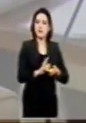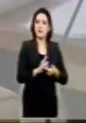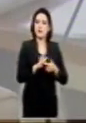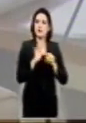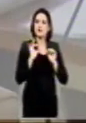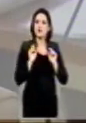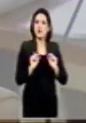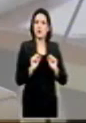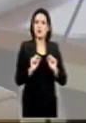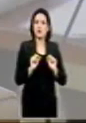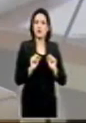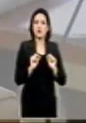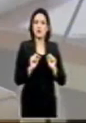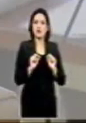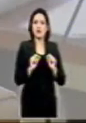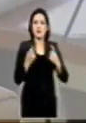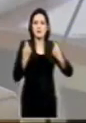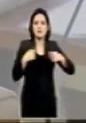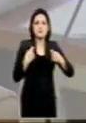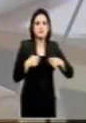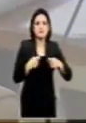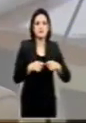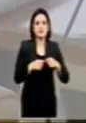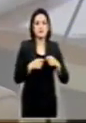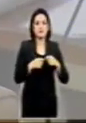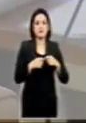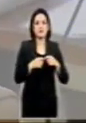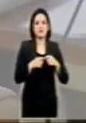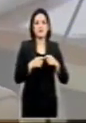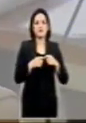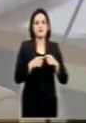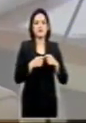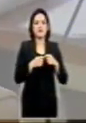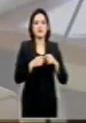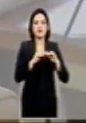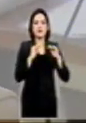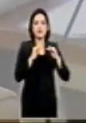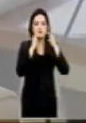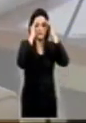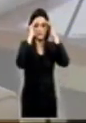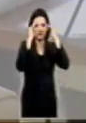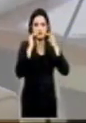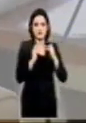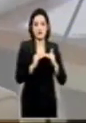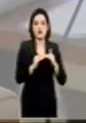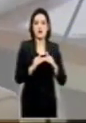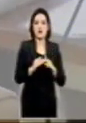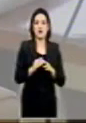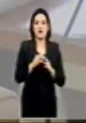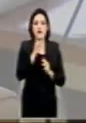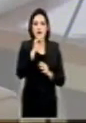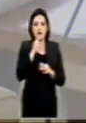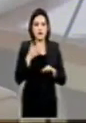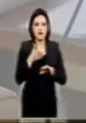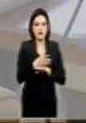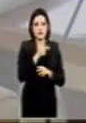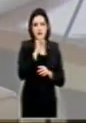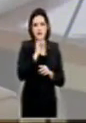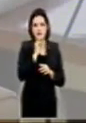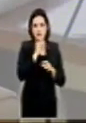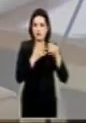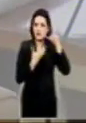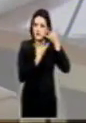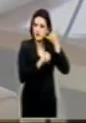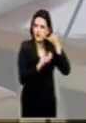pela submissão de diligências naturalmente invasivas, como interceptação telefônica, busca e apreensão, quebra